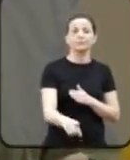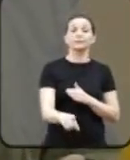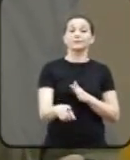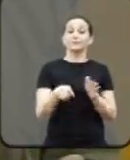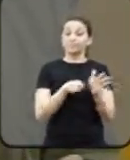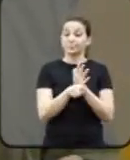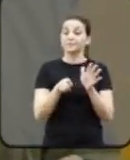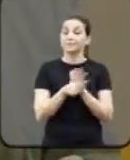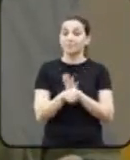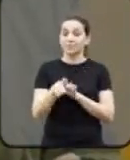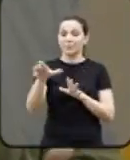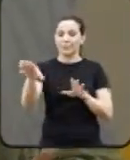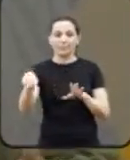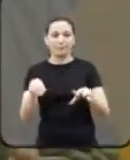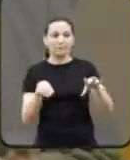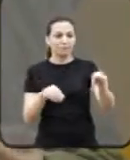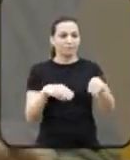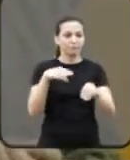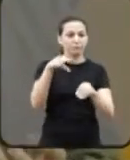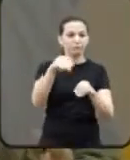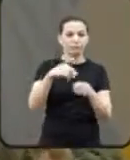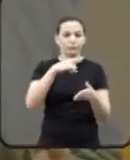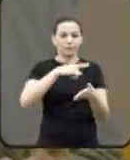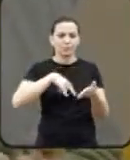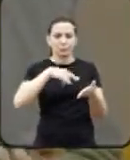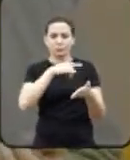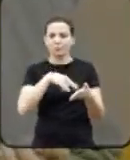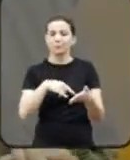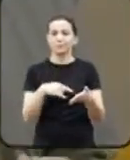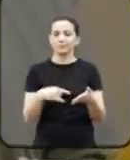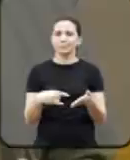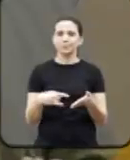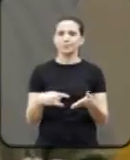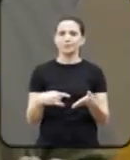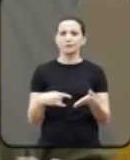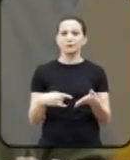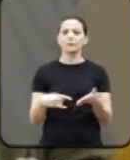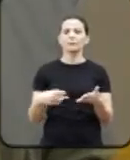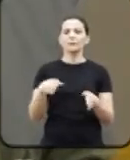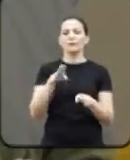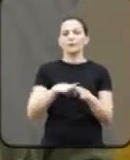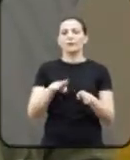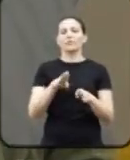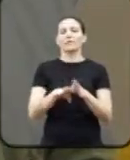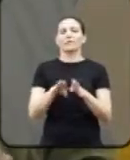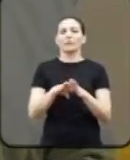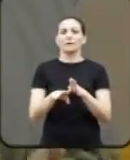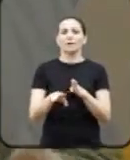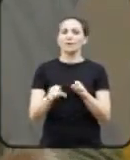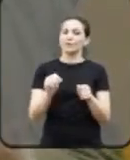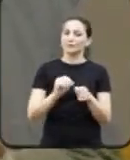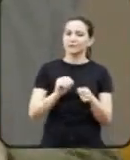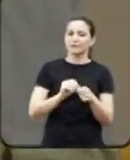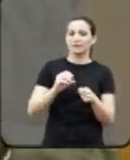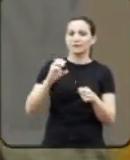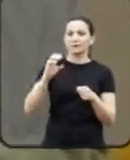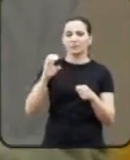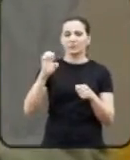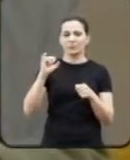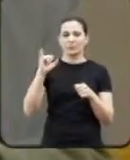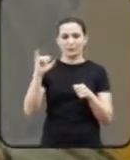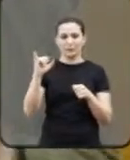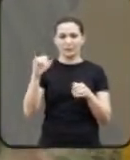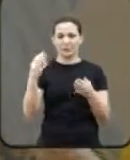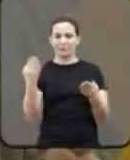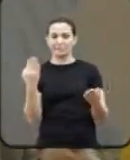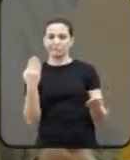levando a fundo isso aí. E inclusive recolhendo aquilo que eu falei, recolhendo toda essa documentação. A Câmara montar agora uma